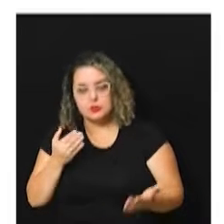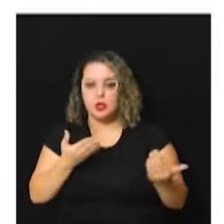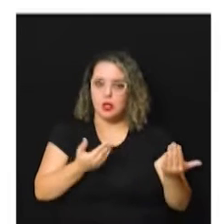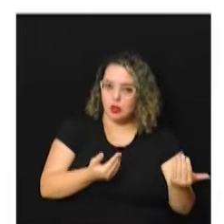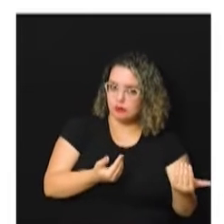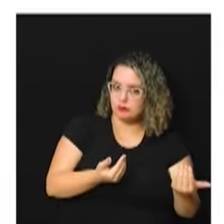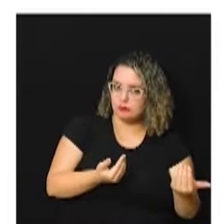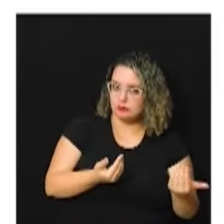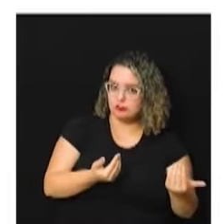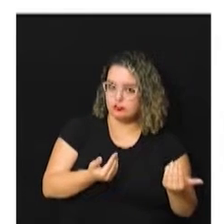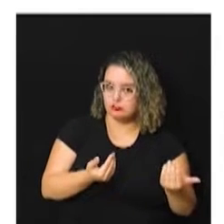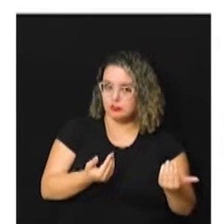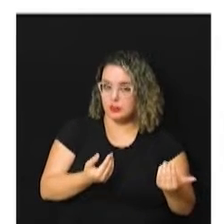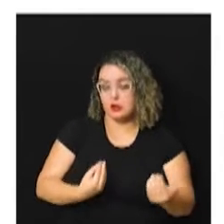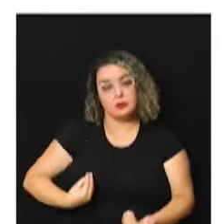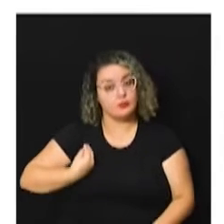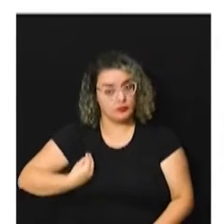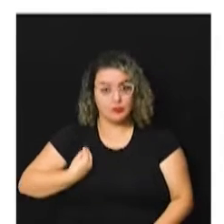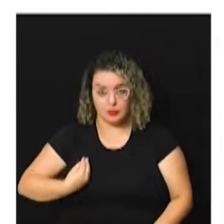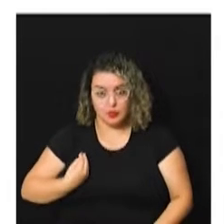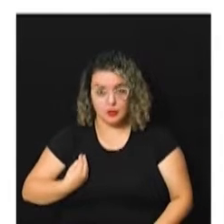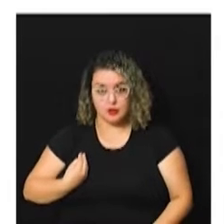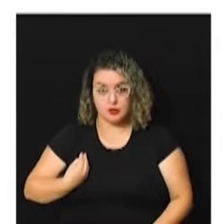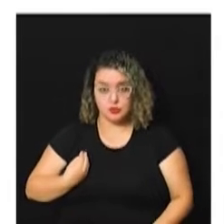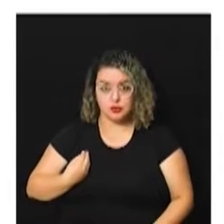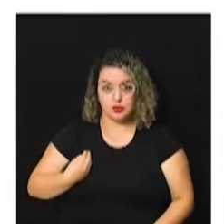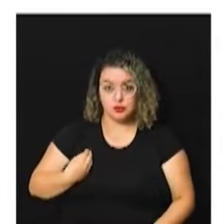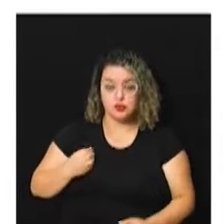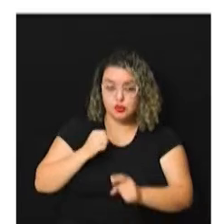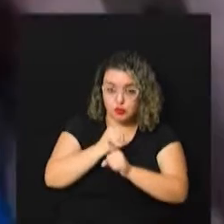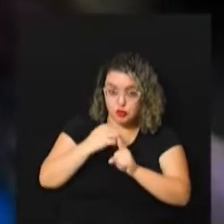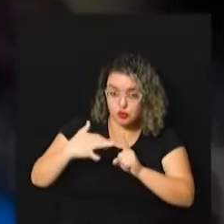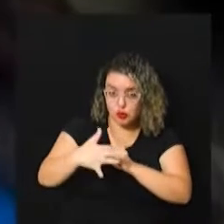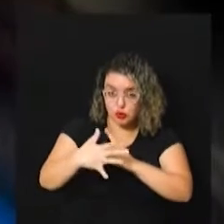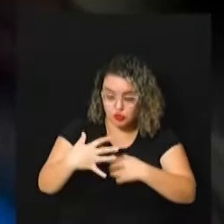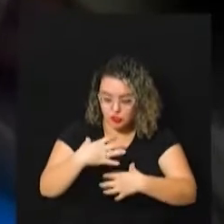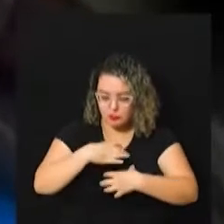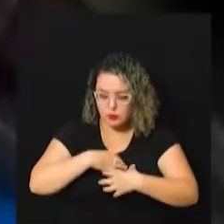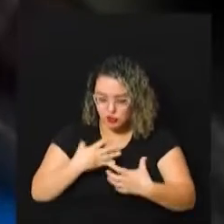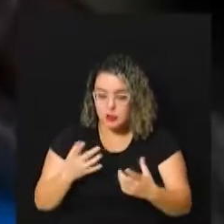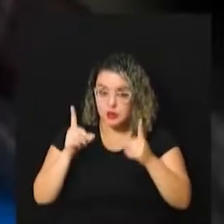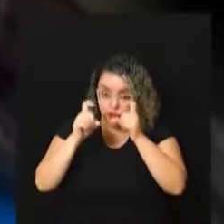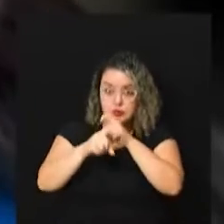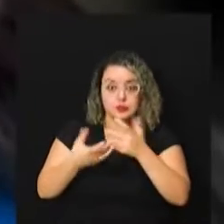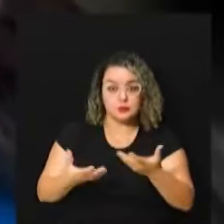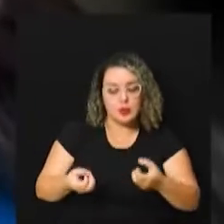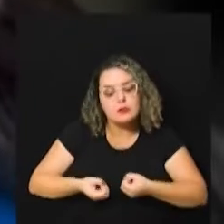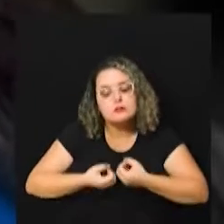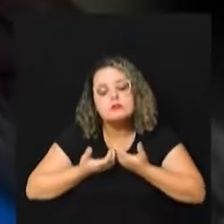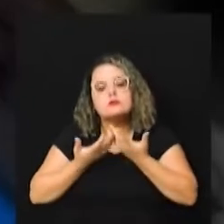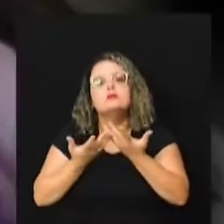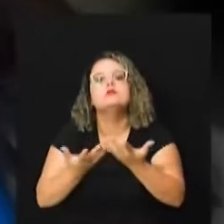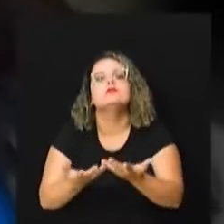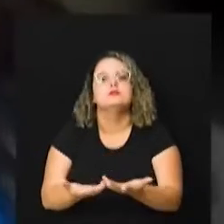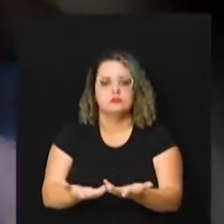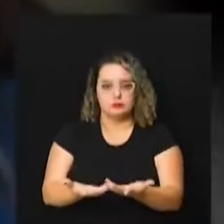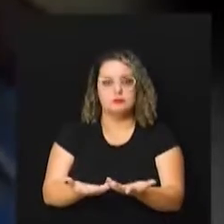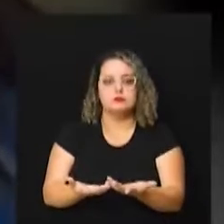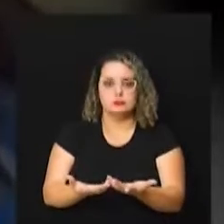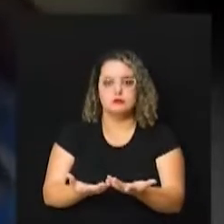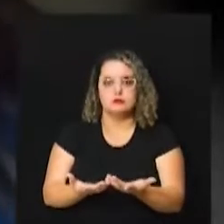canal. A média é de 4 mil por mês, sendo 200 atendimentos por dia. Então a gente tem 3 sessões nesse Pode